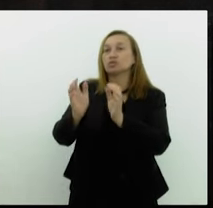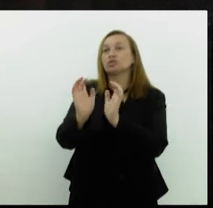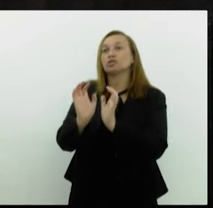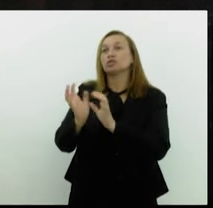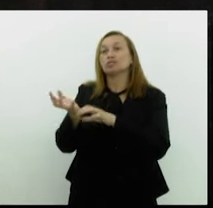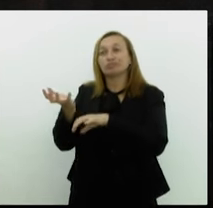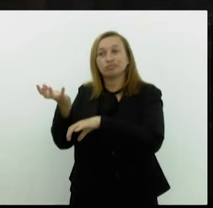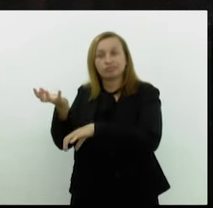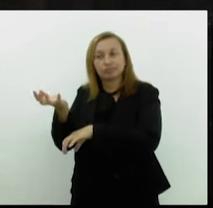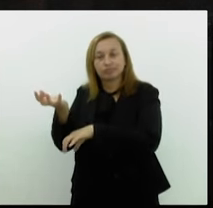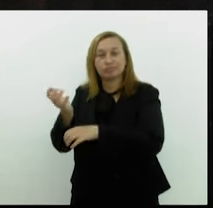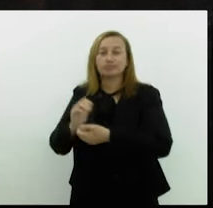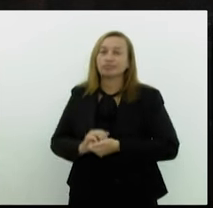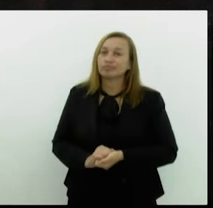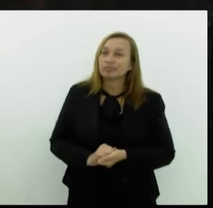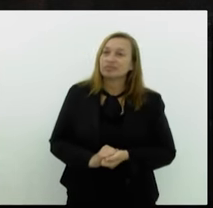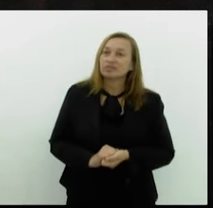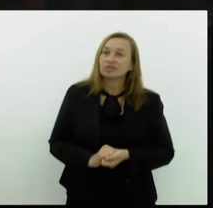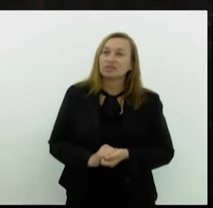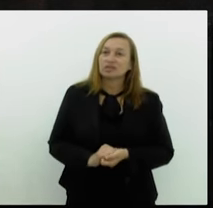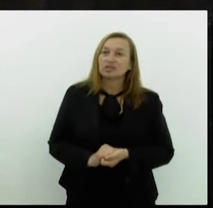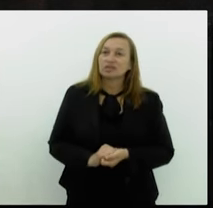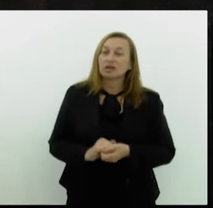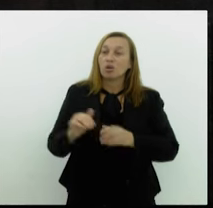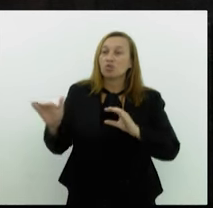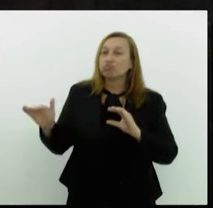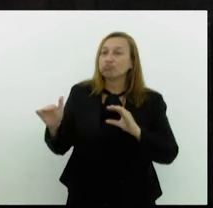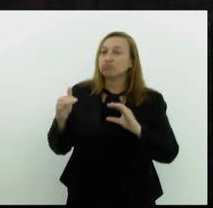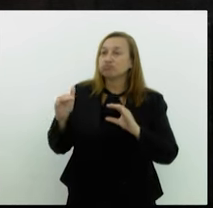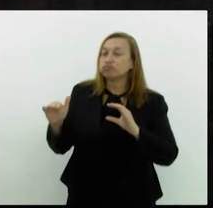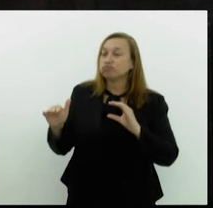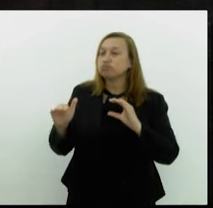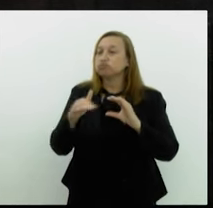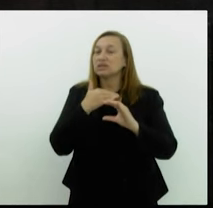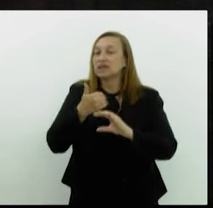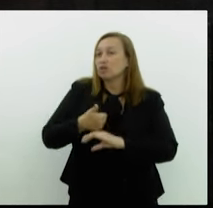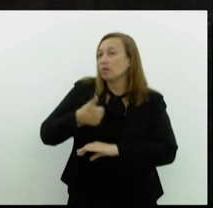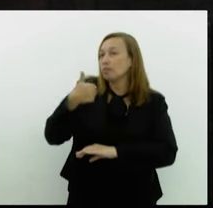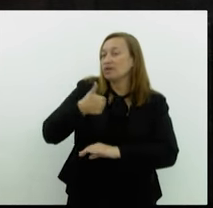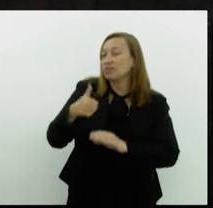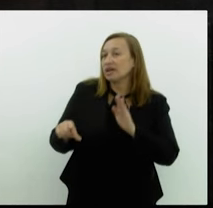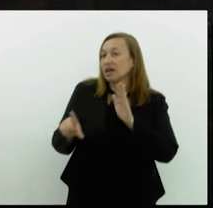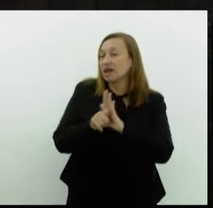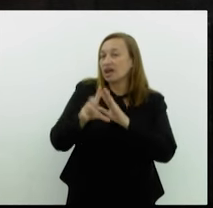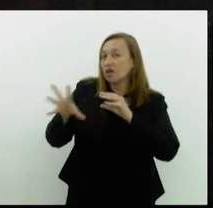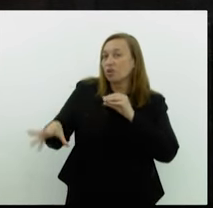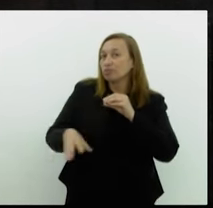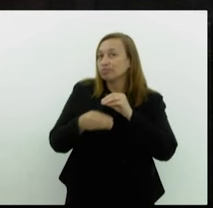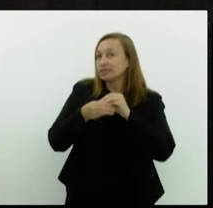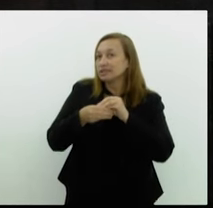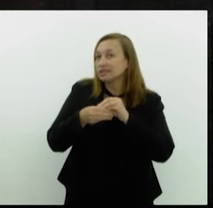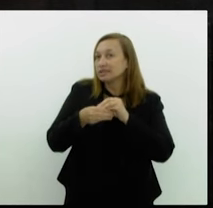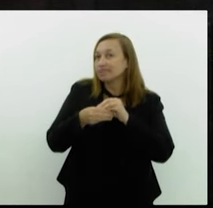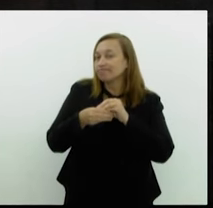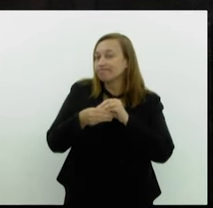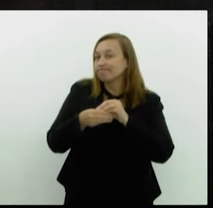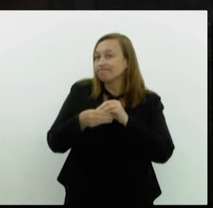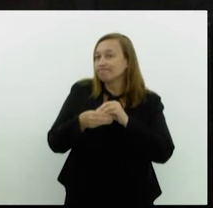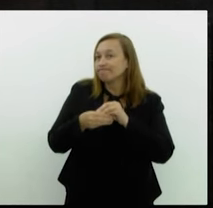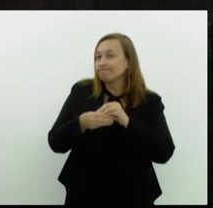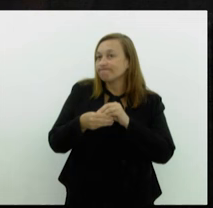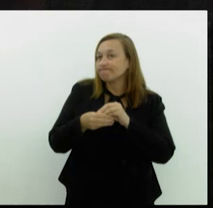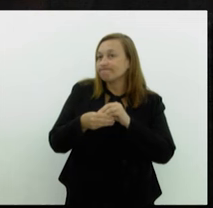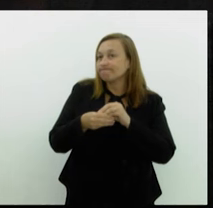Nacional a mensagem com a primeira lei complementar,